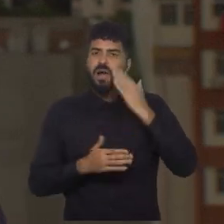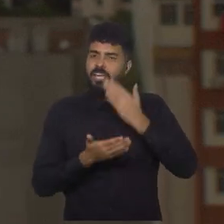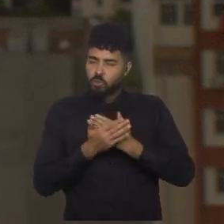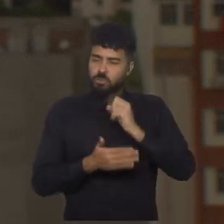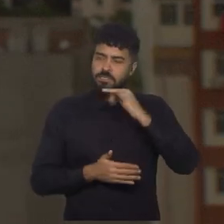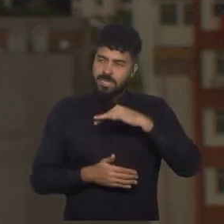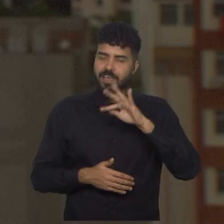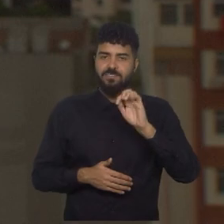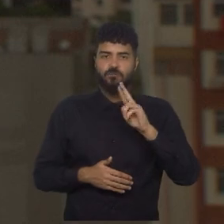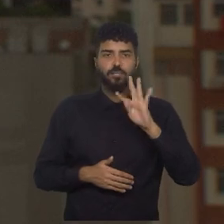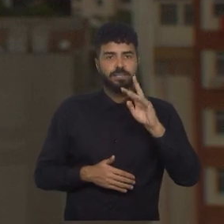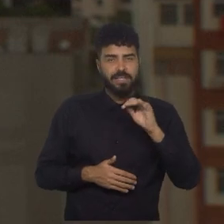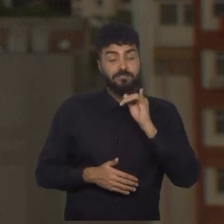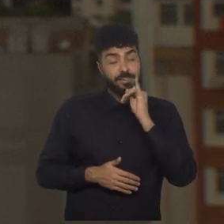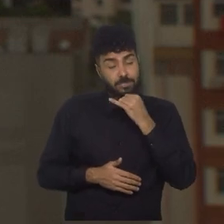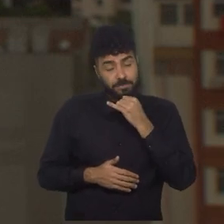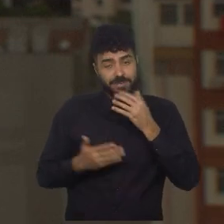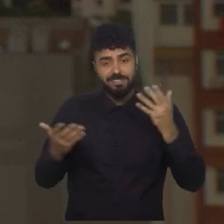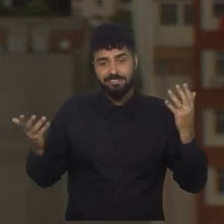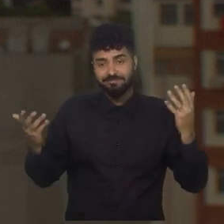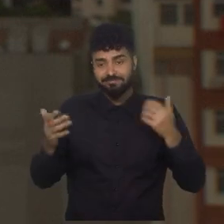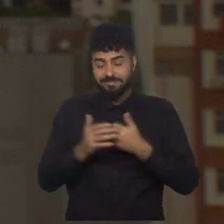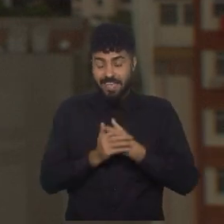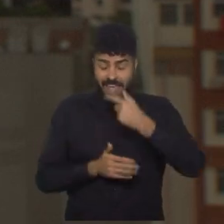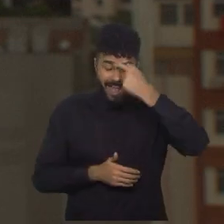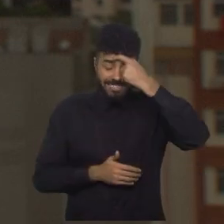favorita, infelizmente, né, na razão.